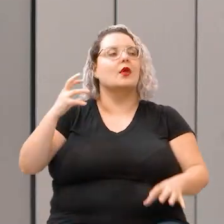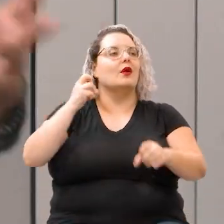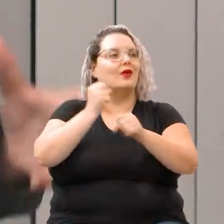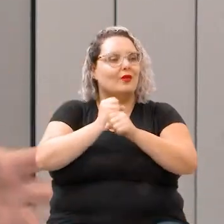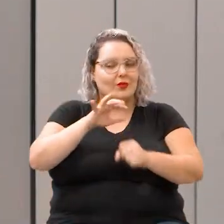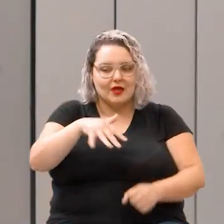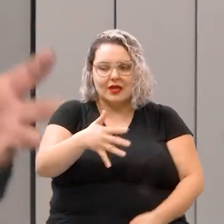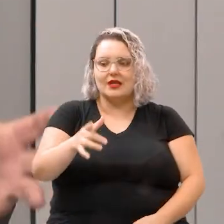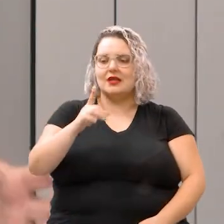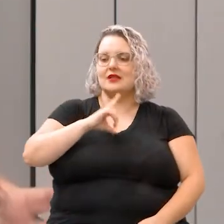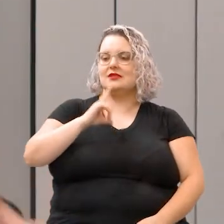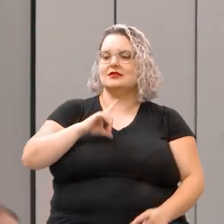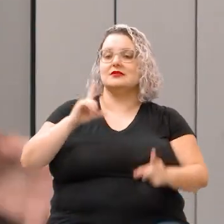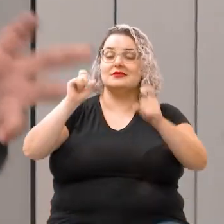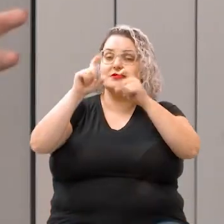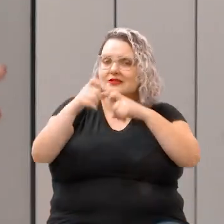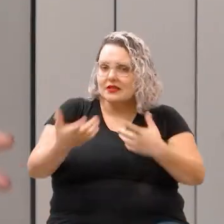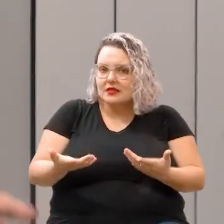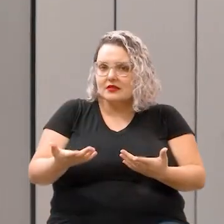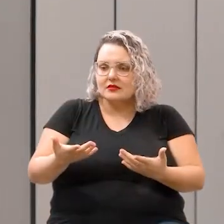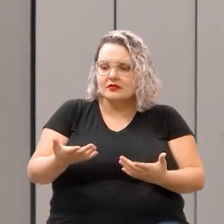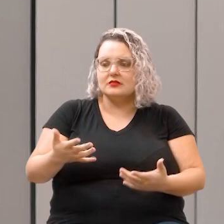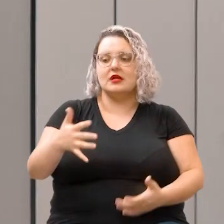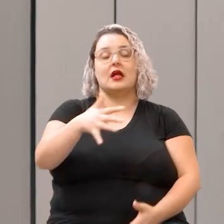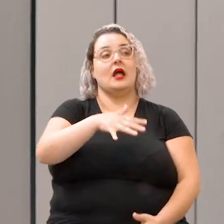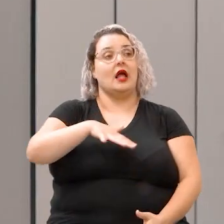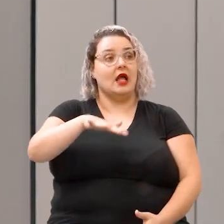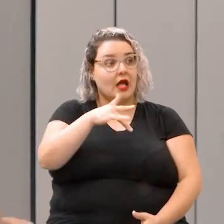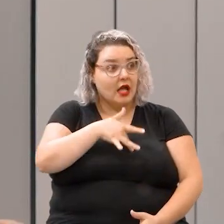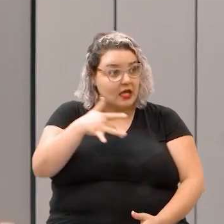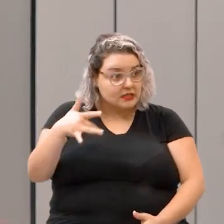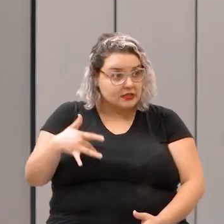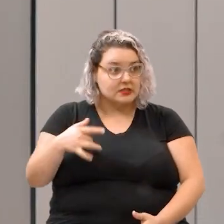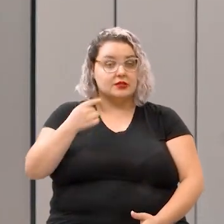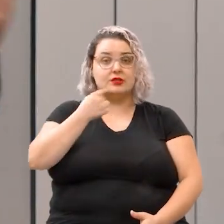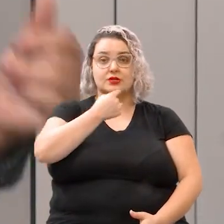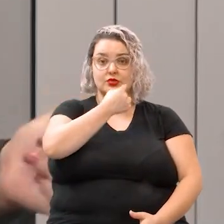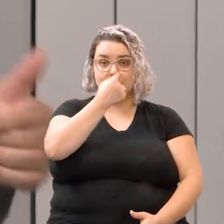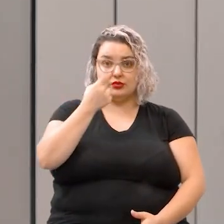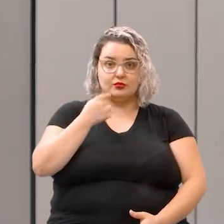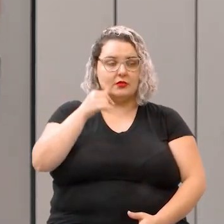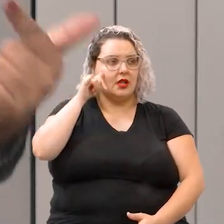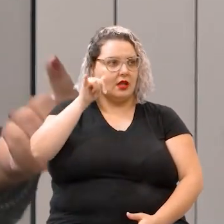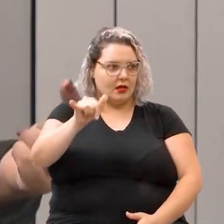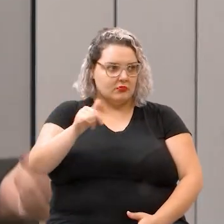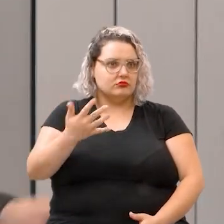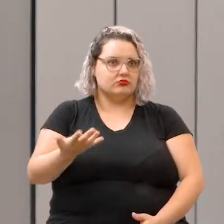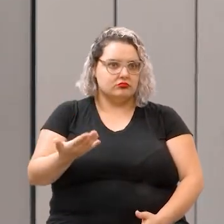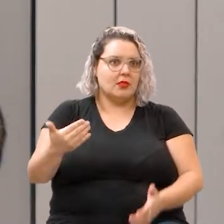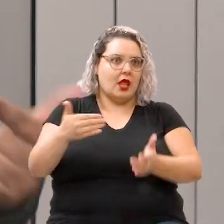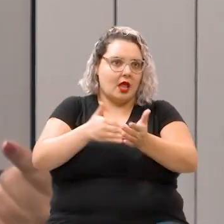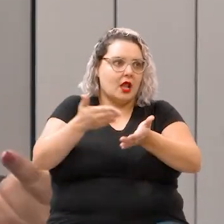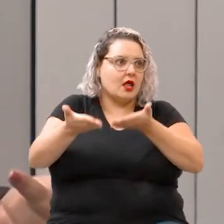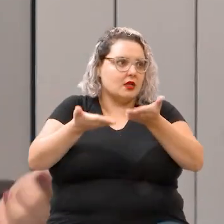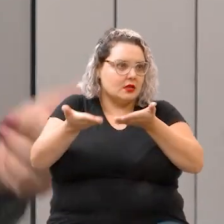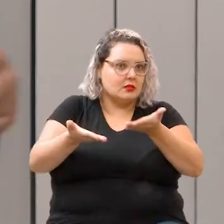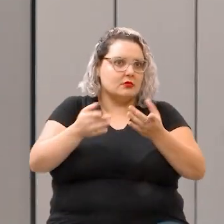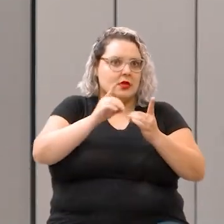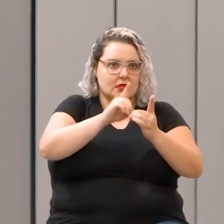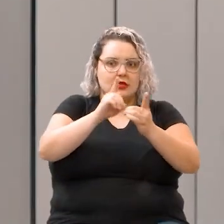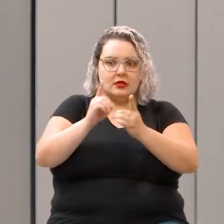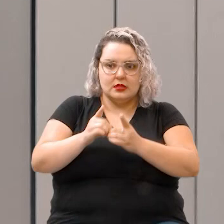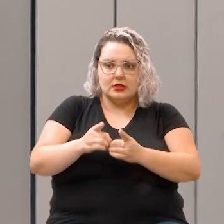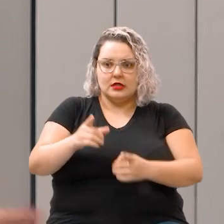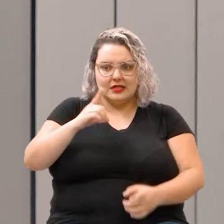completar porque existe aí uma dificuldade. Na área da saúde bucal, prevenção e até mesmo tratamento e atendimento,